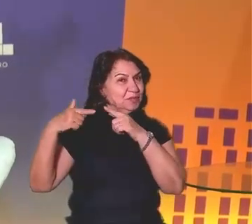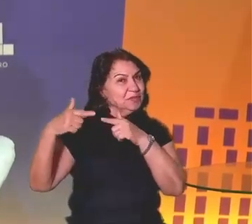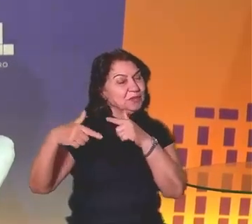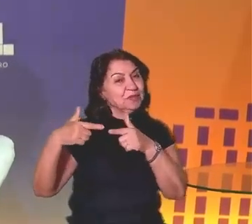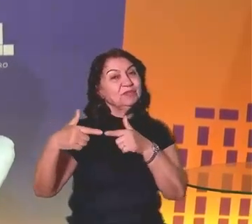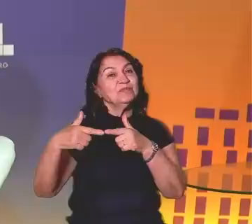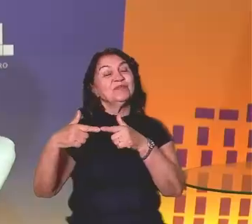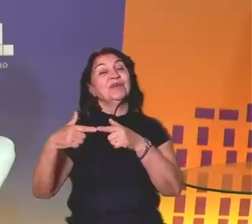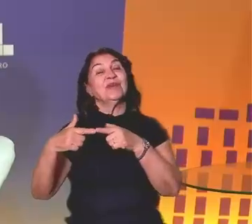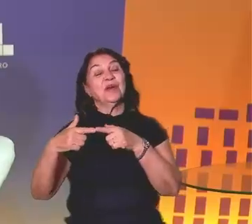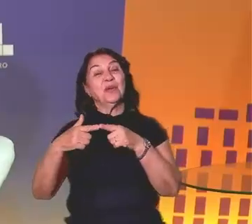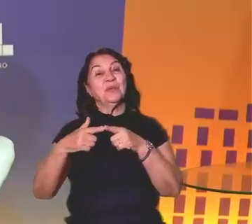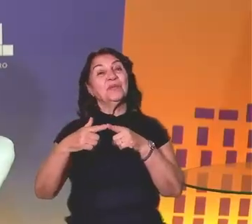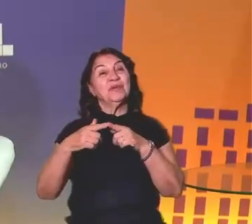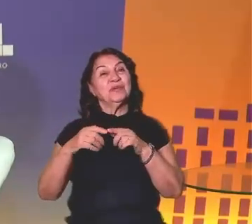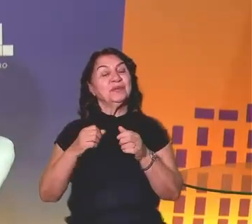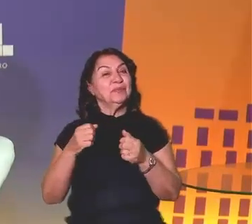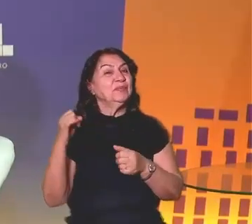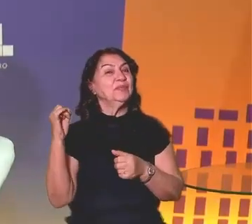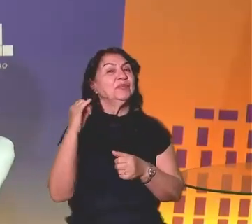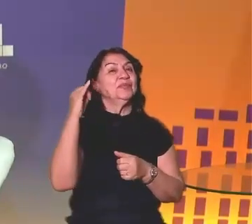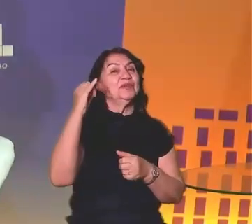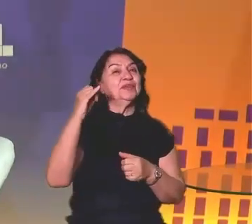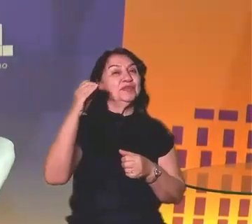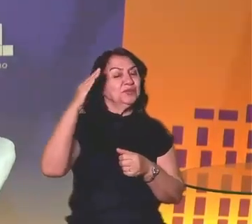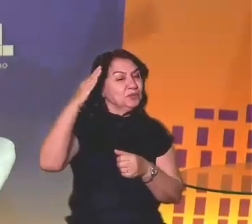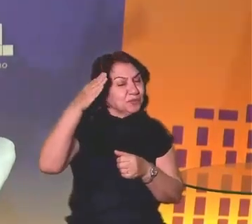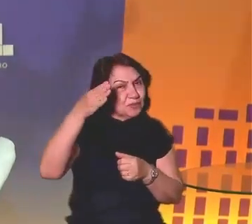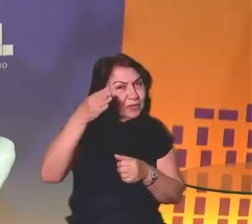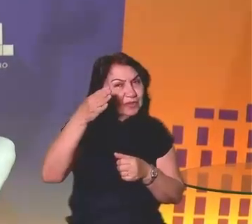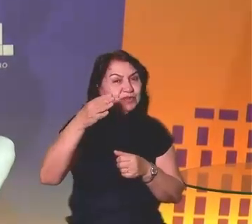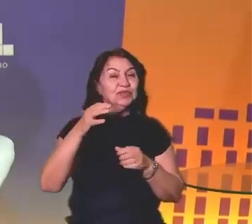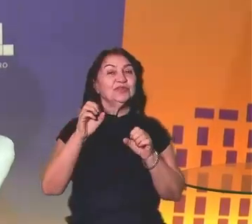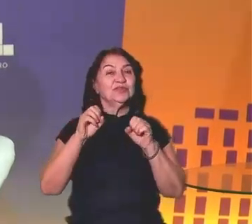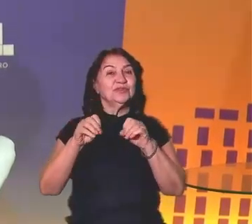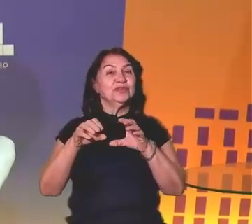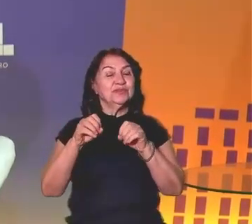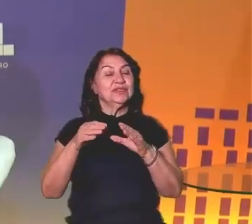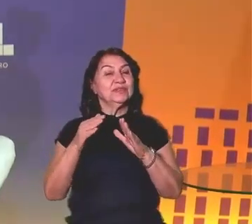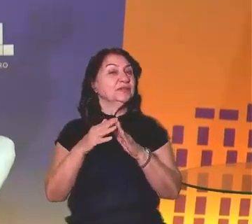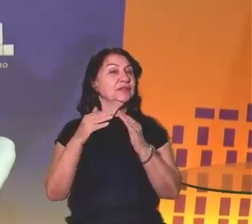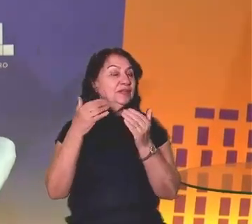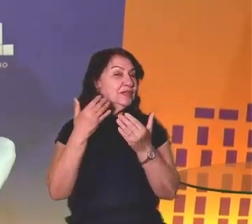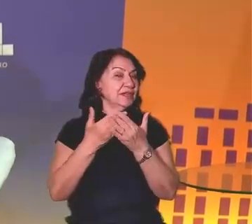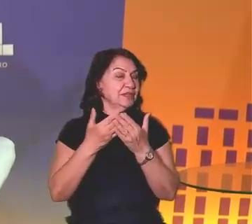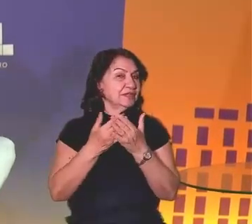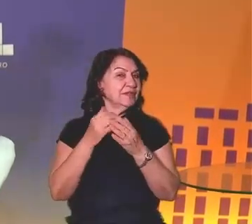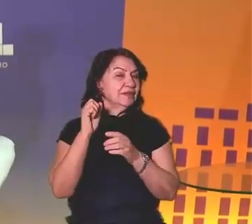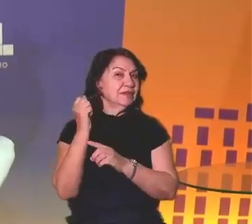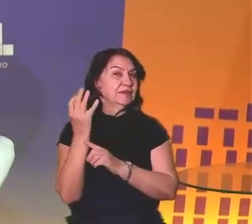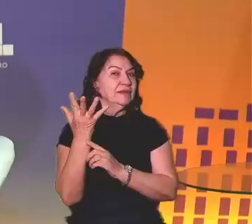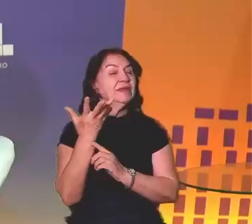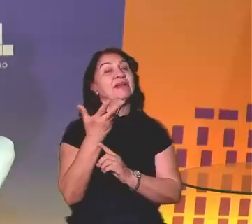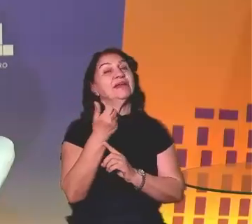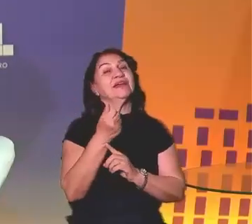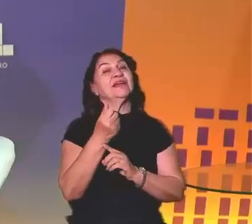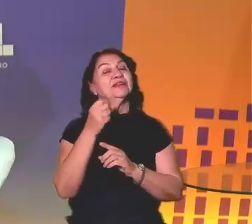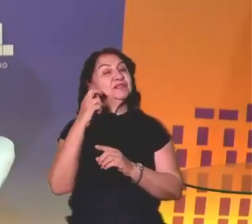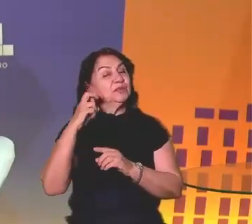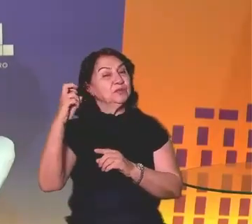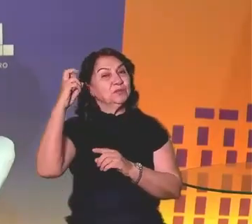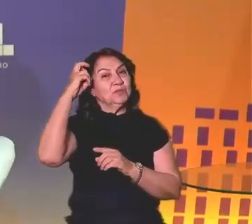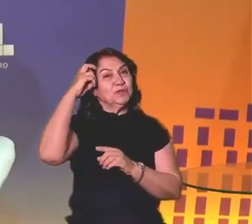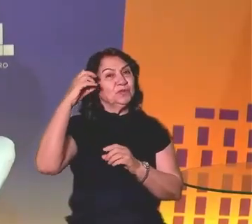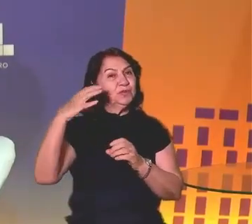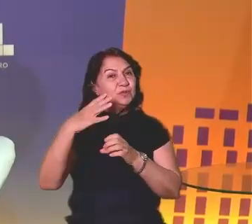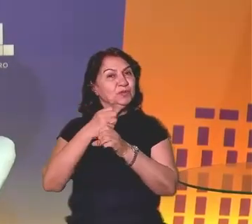a finalidade é a educação, certo? A escola é um meio para isso. Assim como a arte, assim como a cultura e tudo